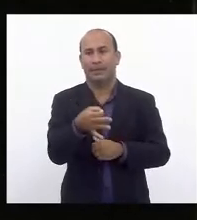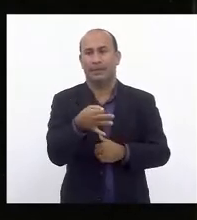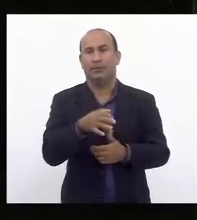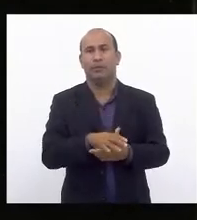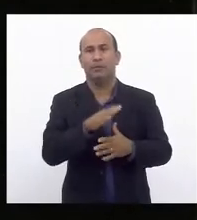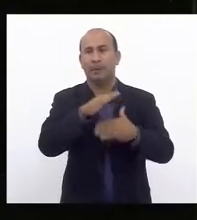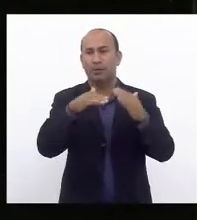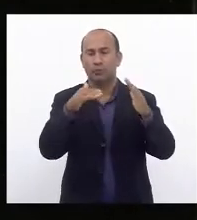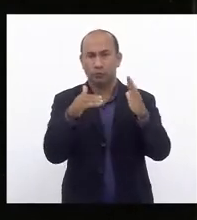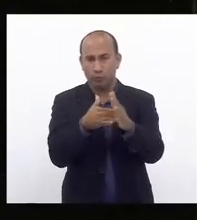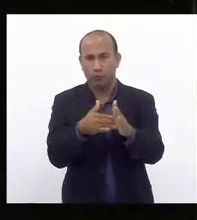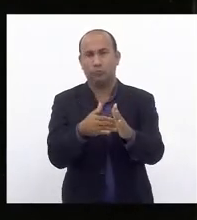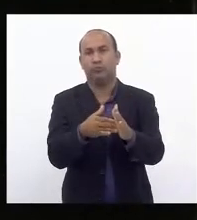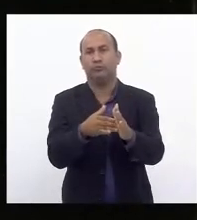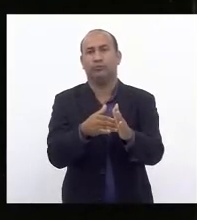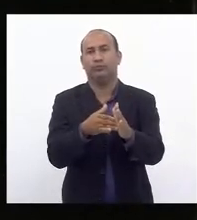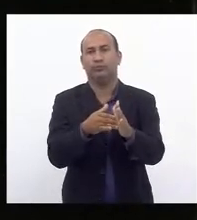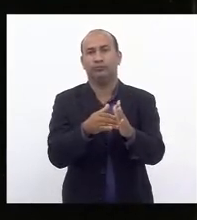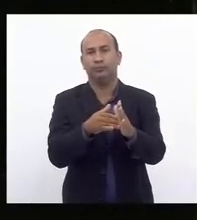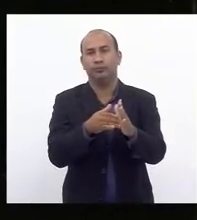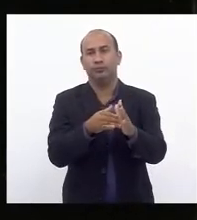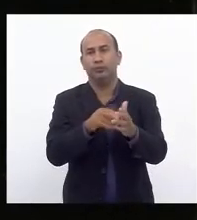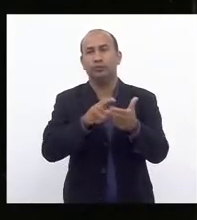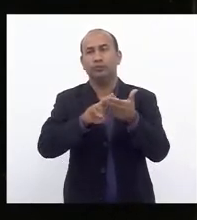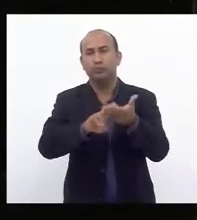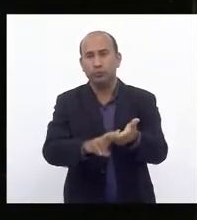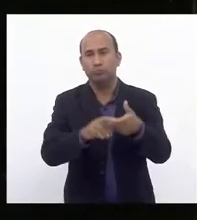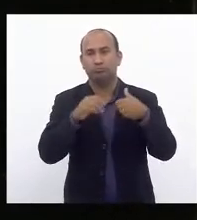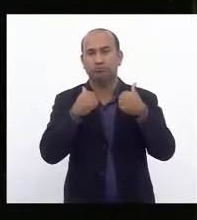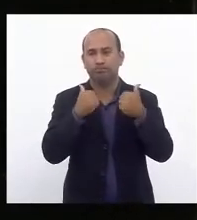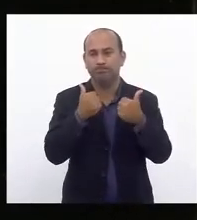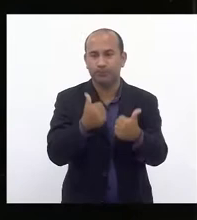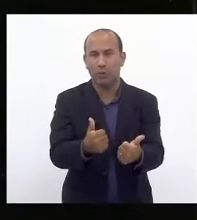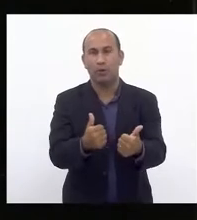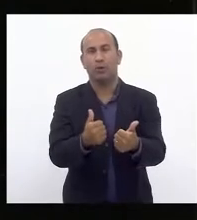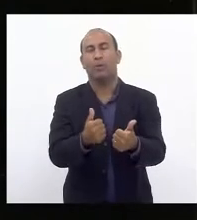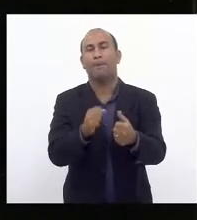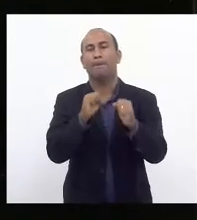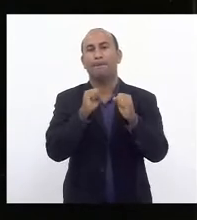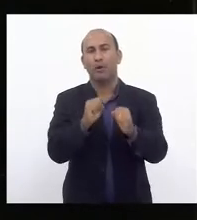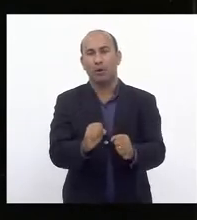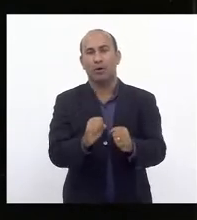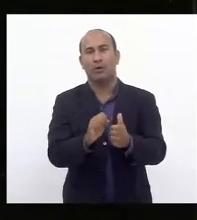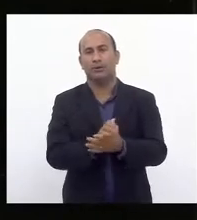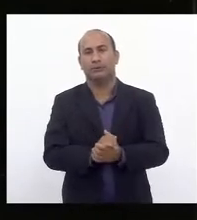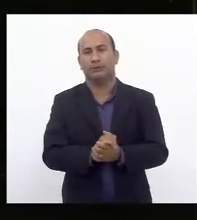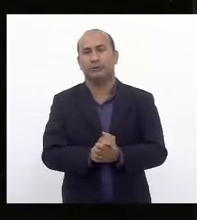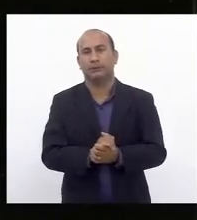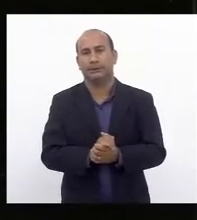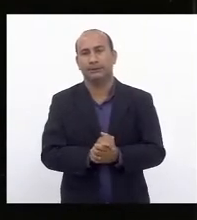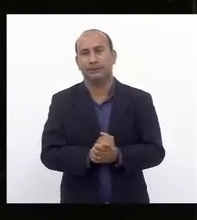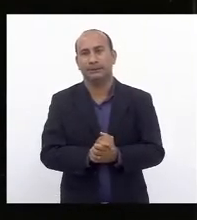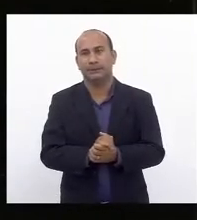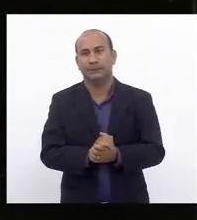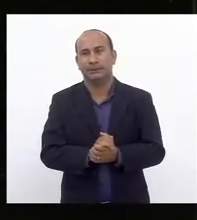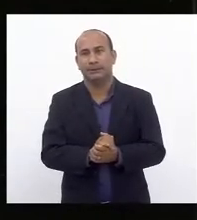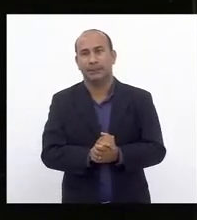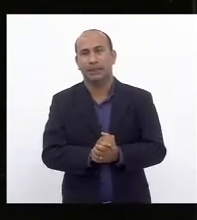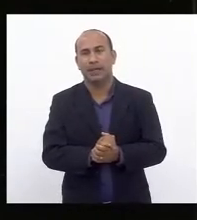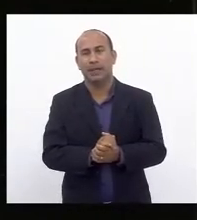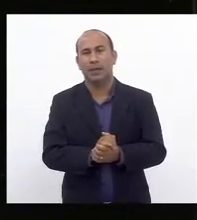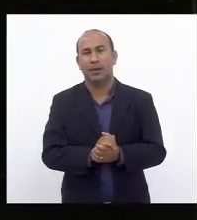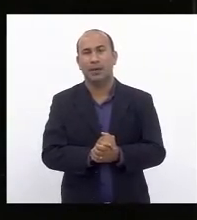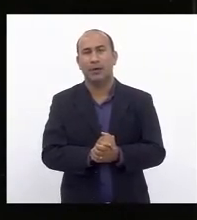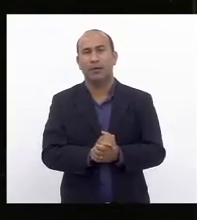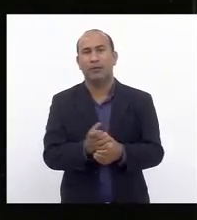para todos, né, um SUS de qualidade, um SUS que possa ir, né, voltar